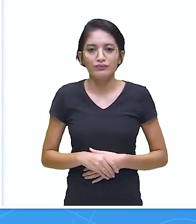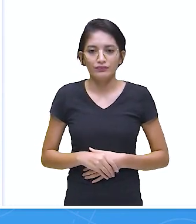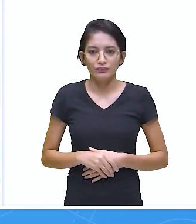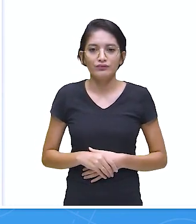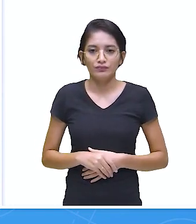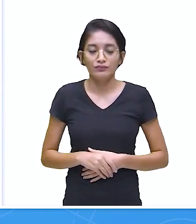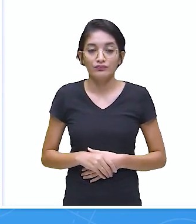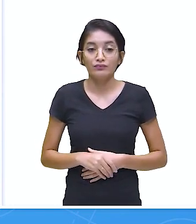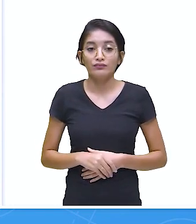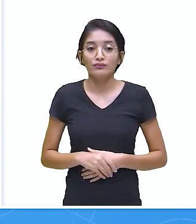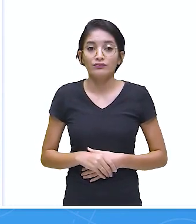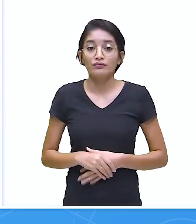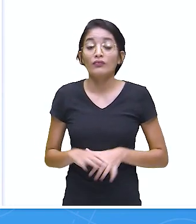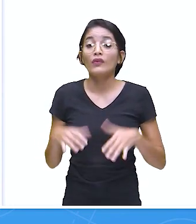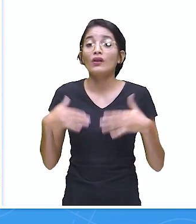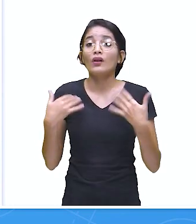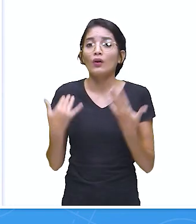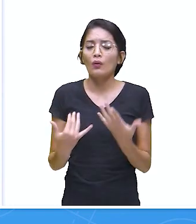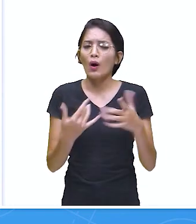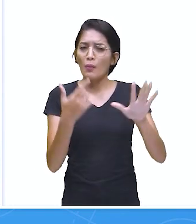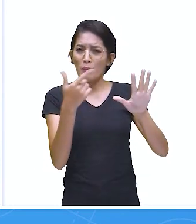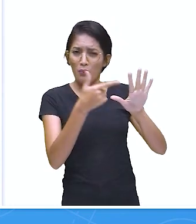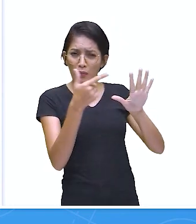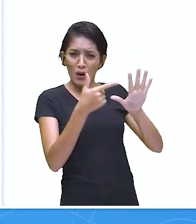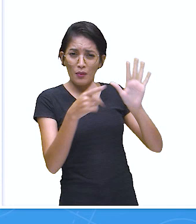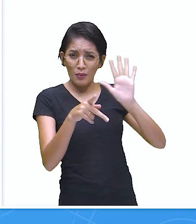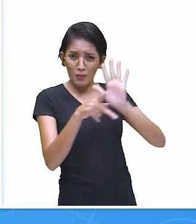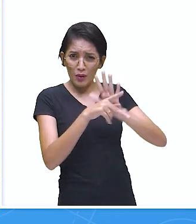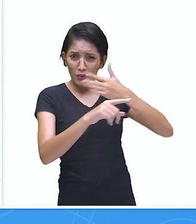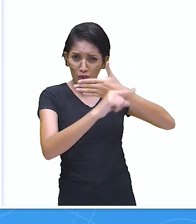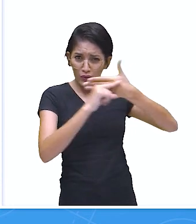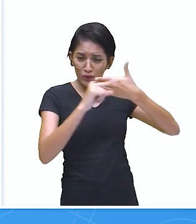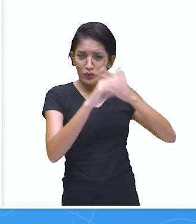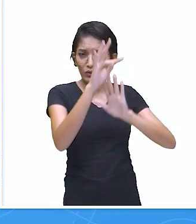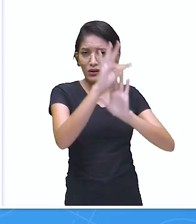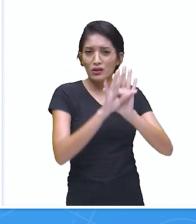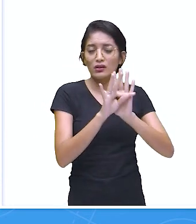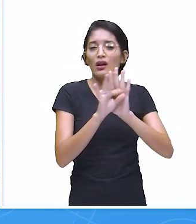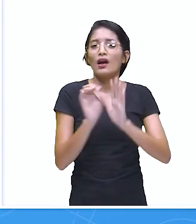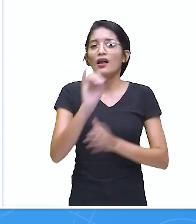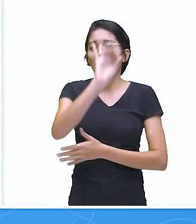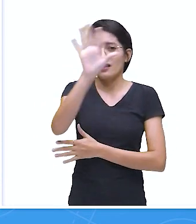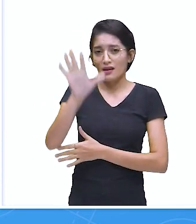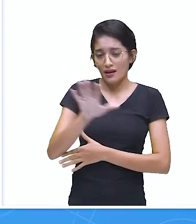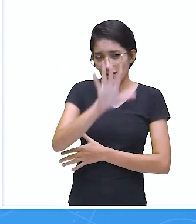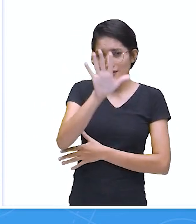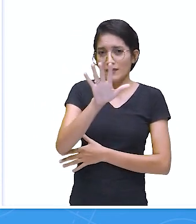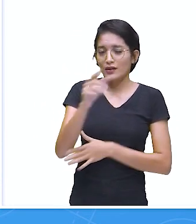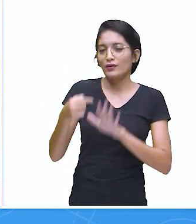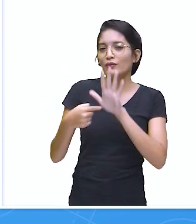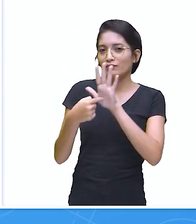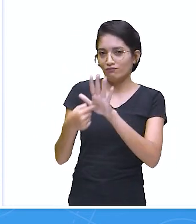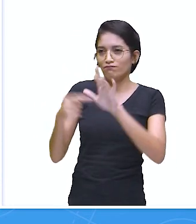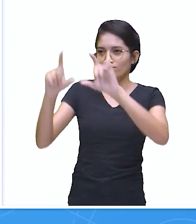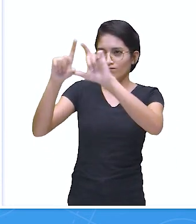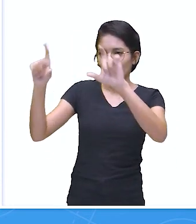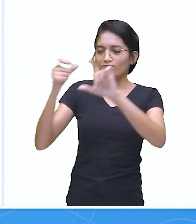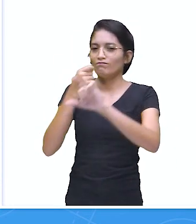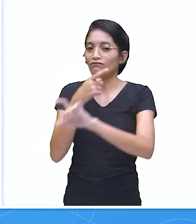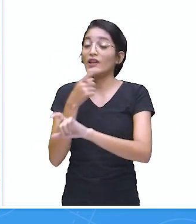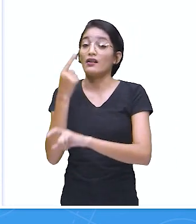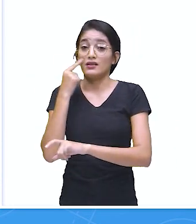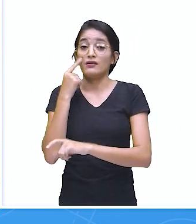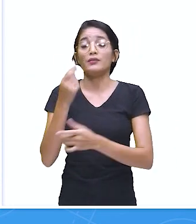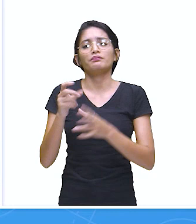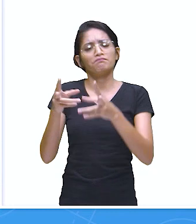só. Qual é a crítica explorada pelo autor do texto por meio de imagens ilustradas na charge? Você vai observar